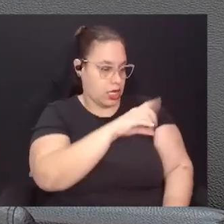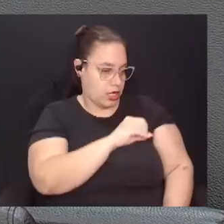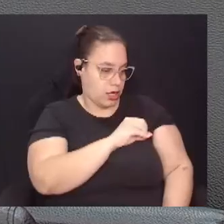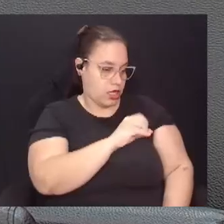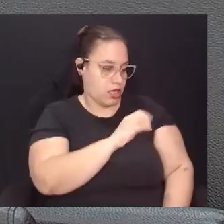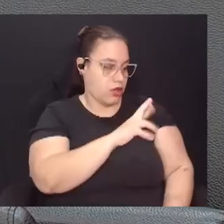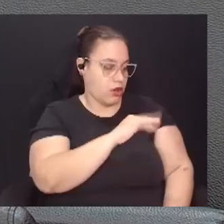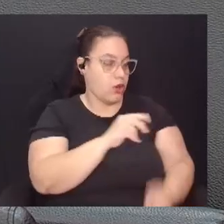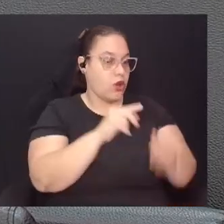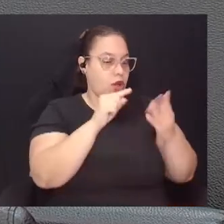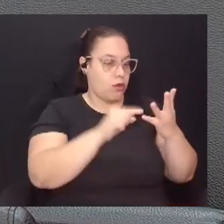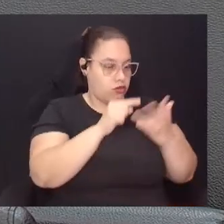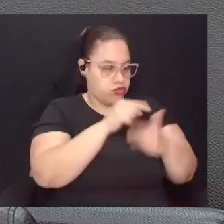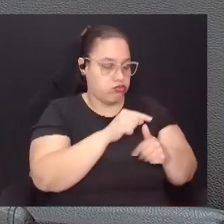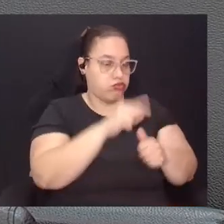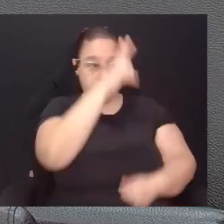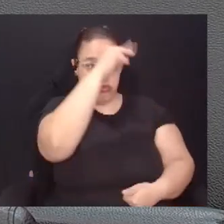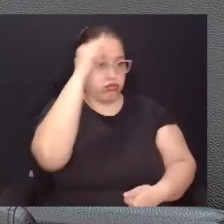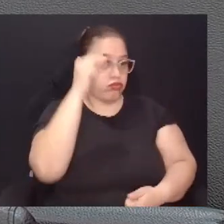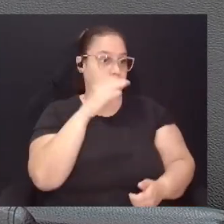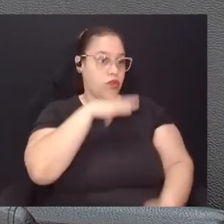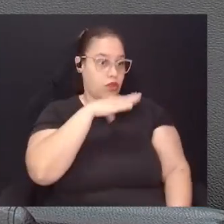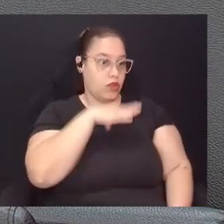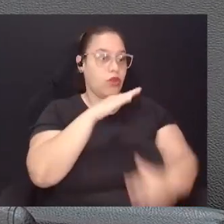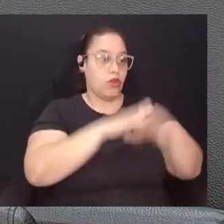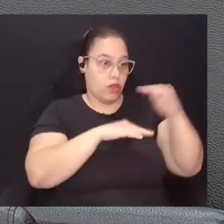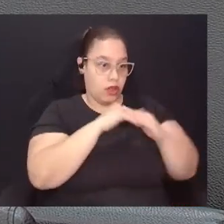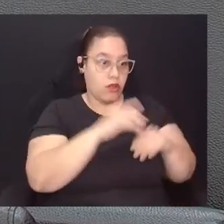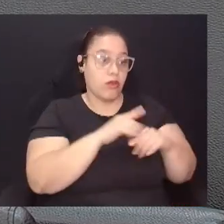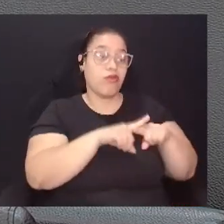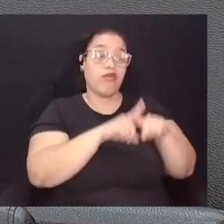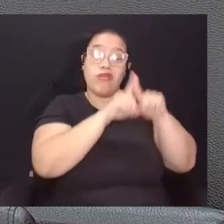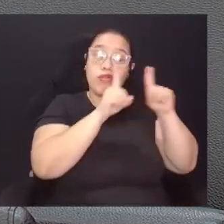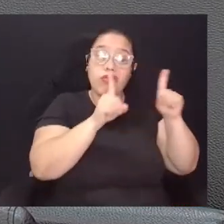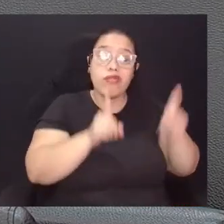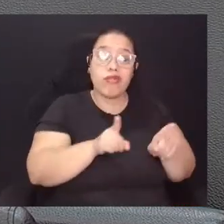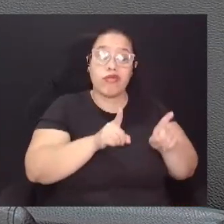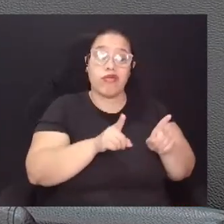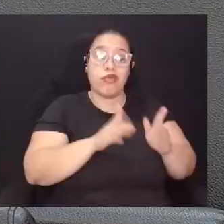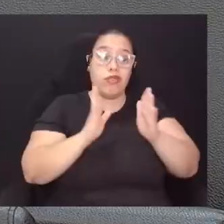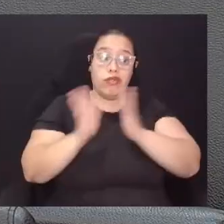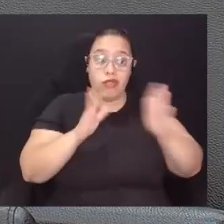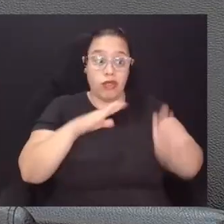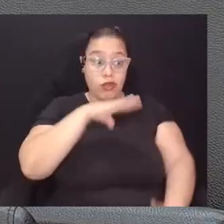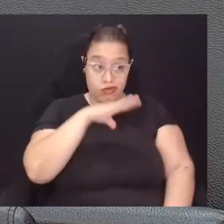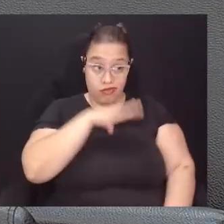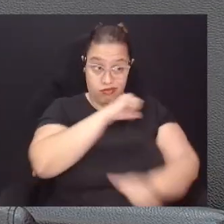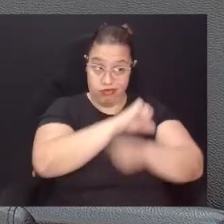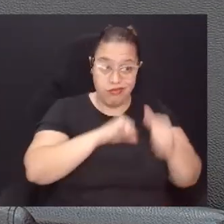prefeitura fez diversos apontamentos, né? E decidiu que iria municipalizar o serviço. Mas, nesse processo